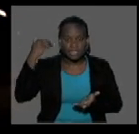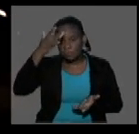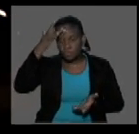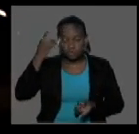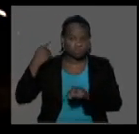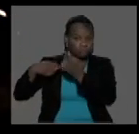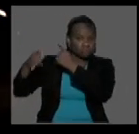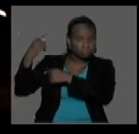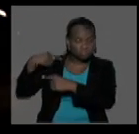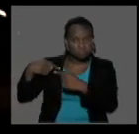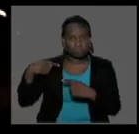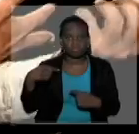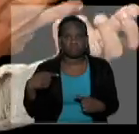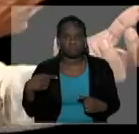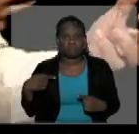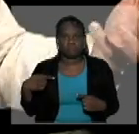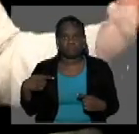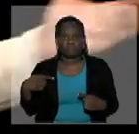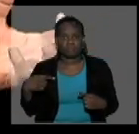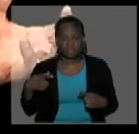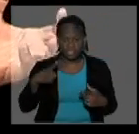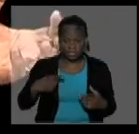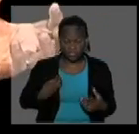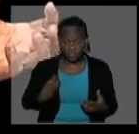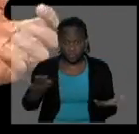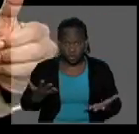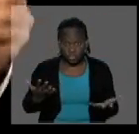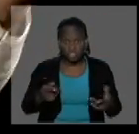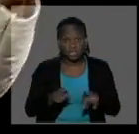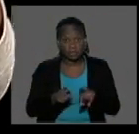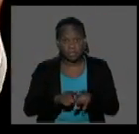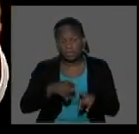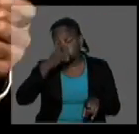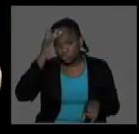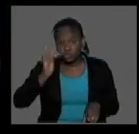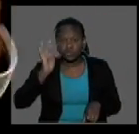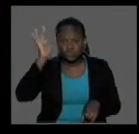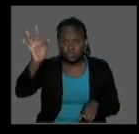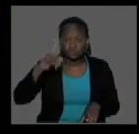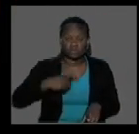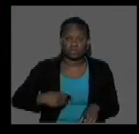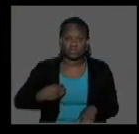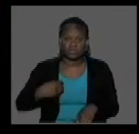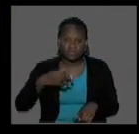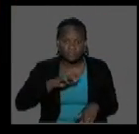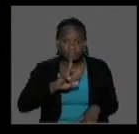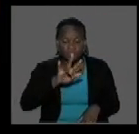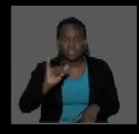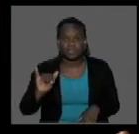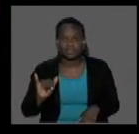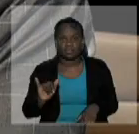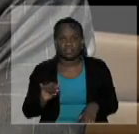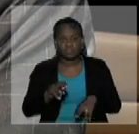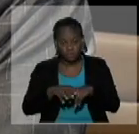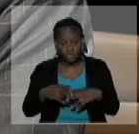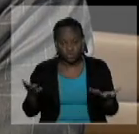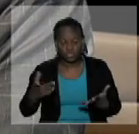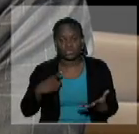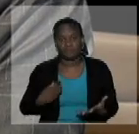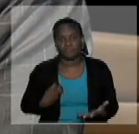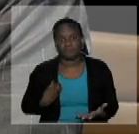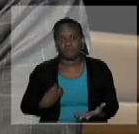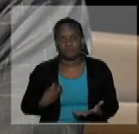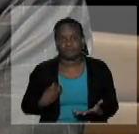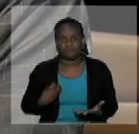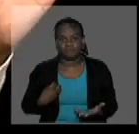me antecederam, dos que estão aqui hoje e dos que haverão de vir. E é por isso que eu existo. É